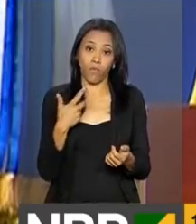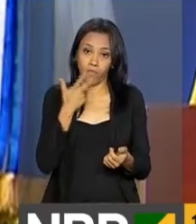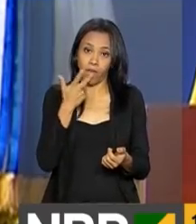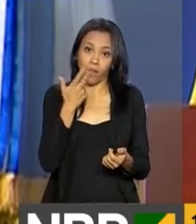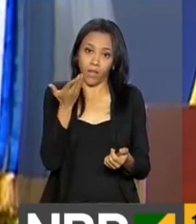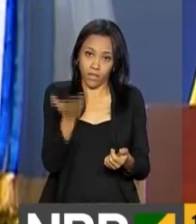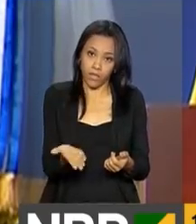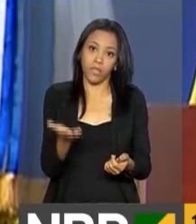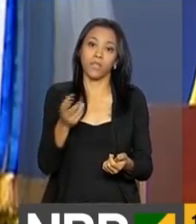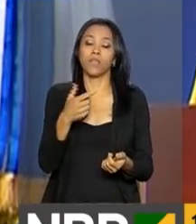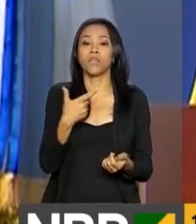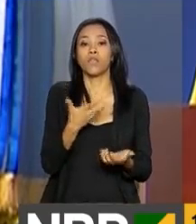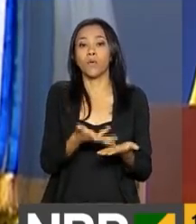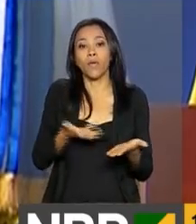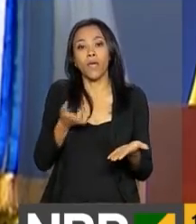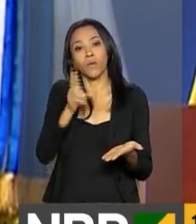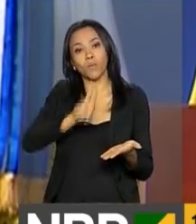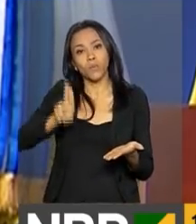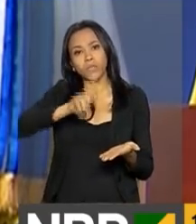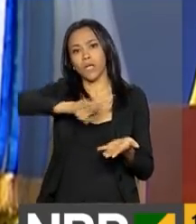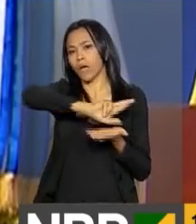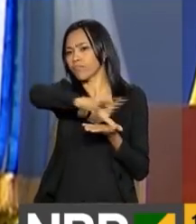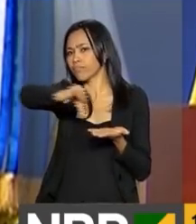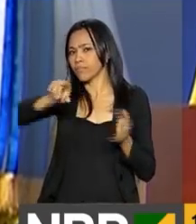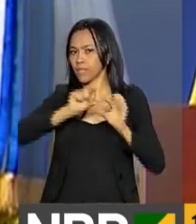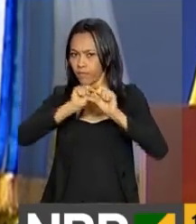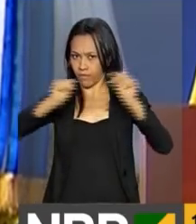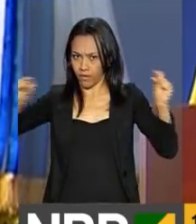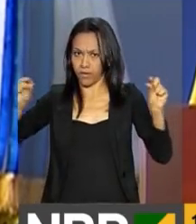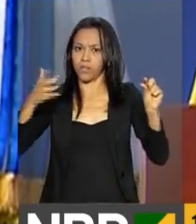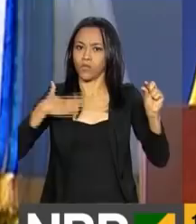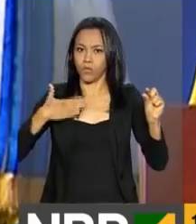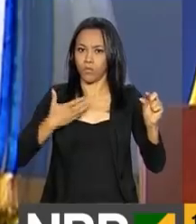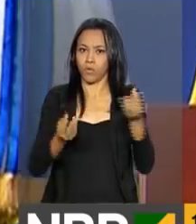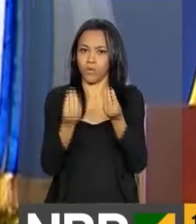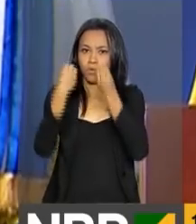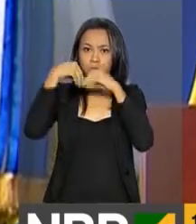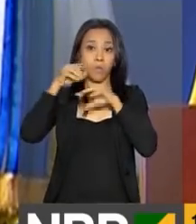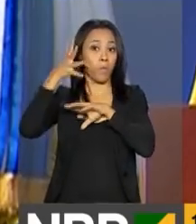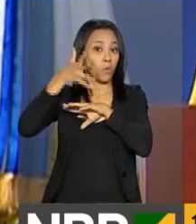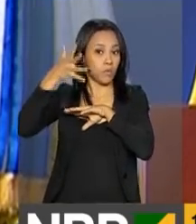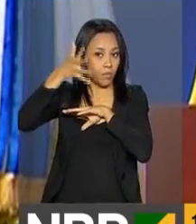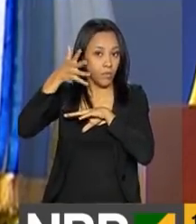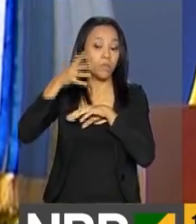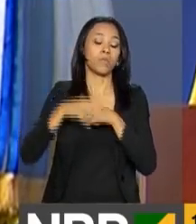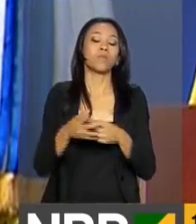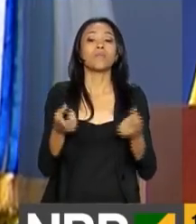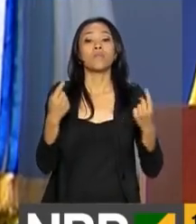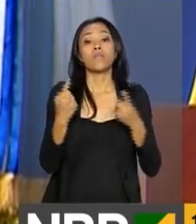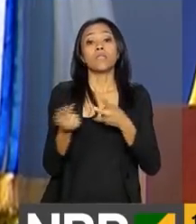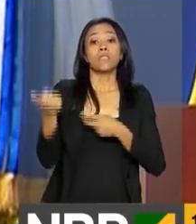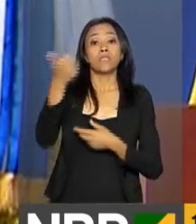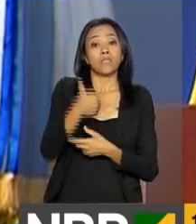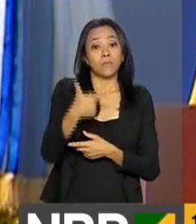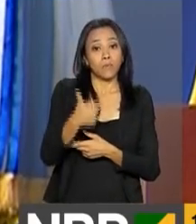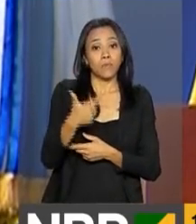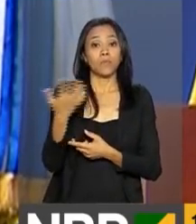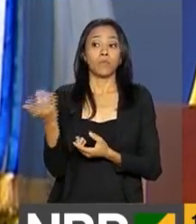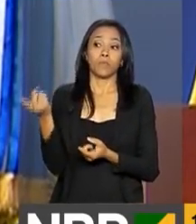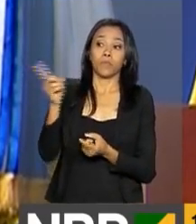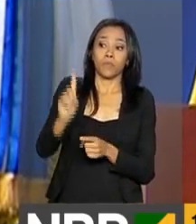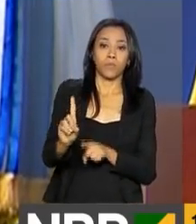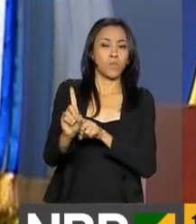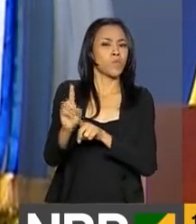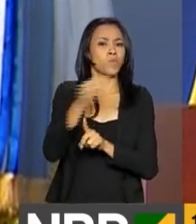usá-la em vários momentos dos meus pronunciamentos. Em segundo lugar, eu quero me referir à fala do ministro Raul